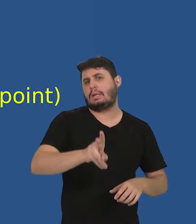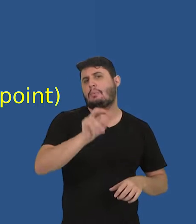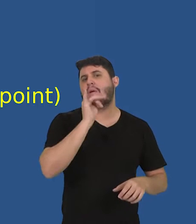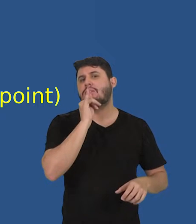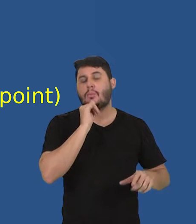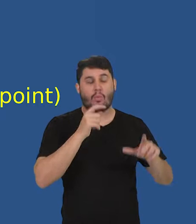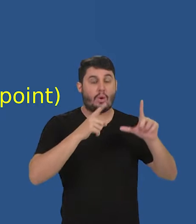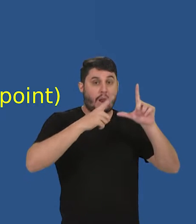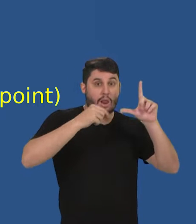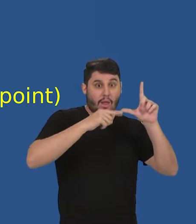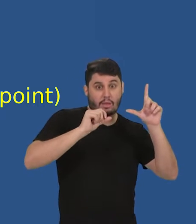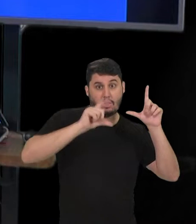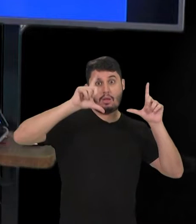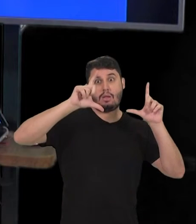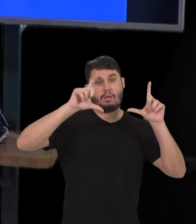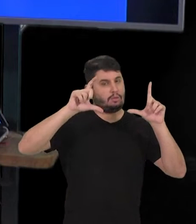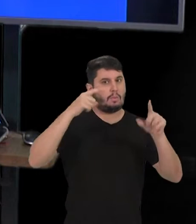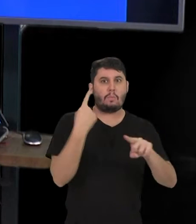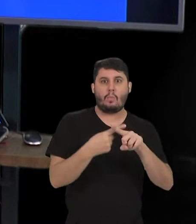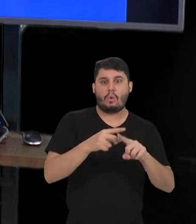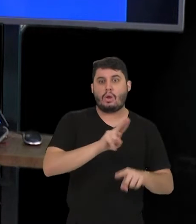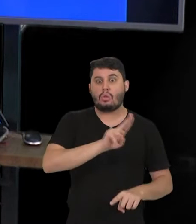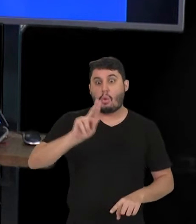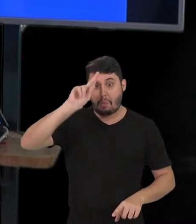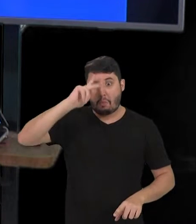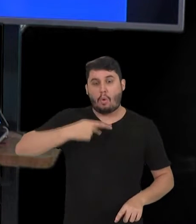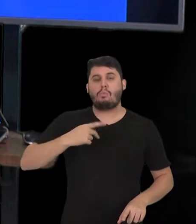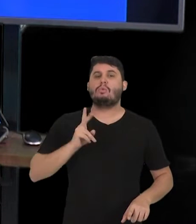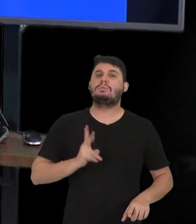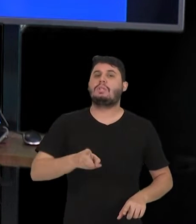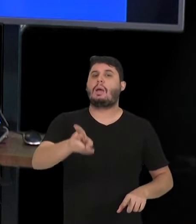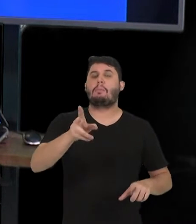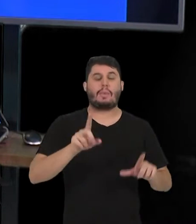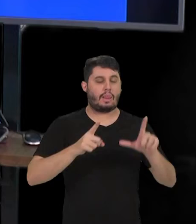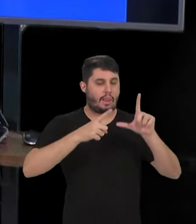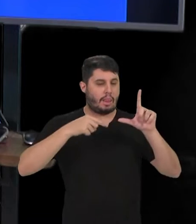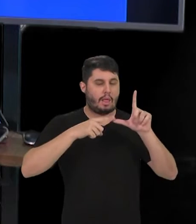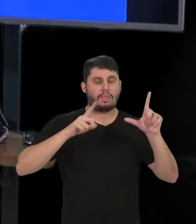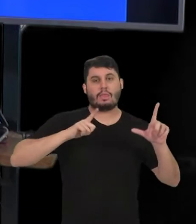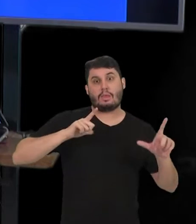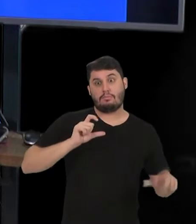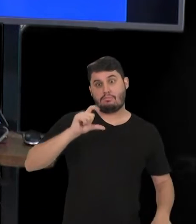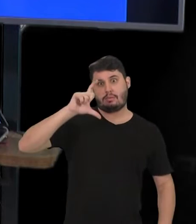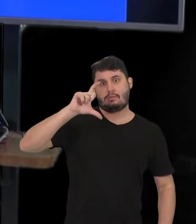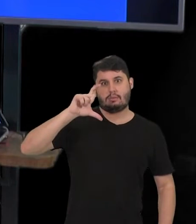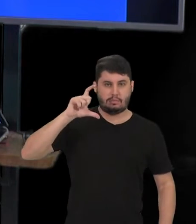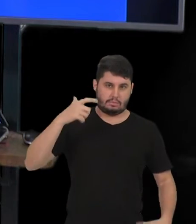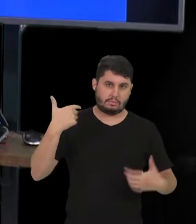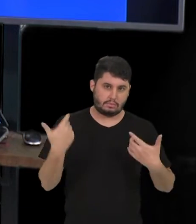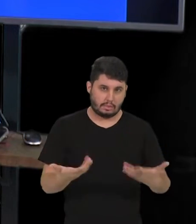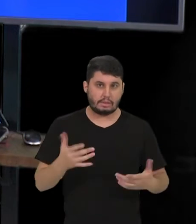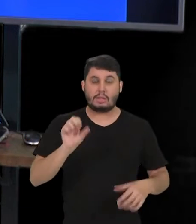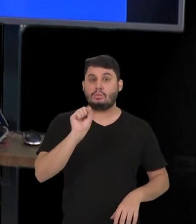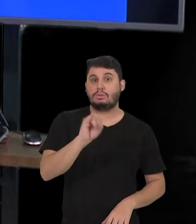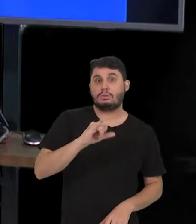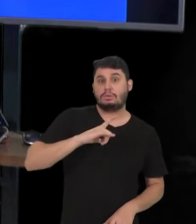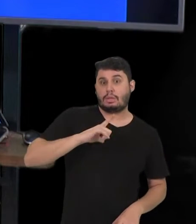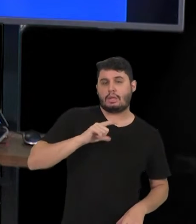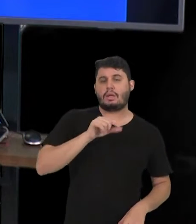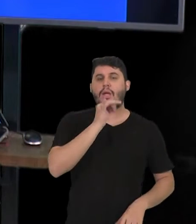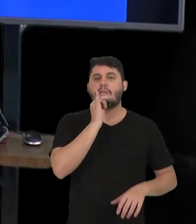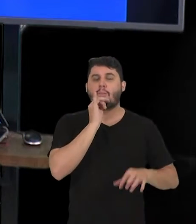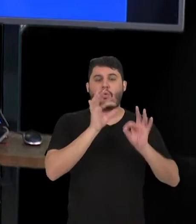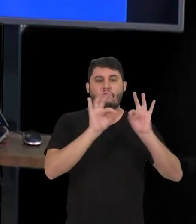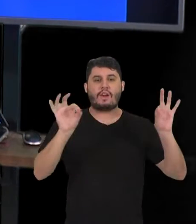né? Porque as cidades, estados, países são nomes próprios e aparecem com letra maiúscula. Então, se no texto a palavra aparece não sendo depois de um ponto em